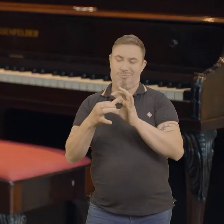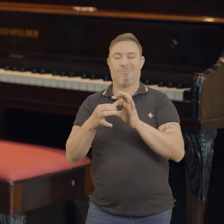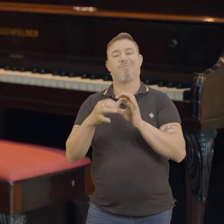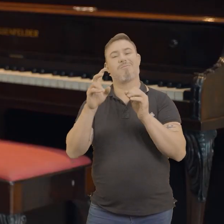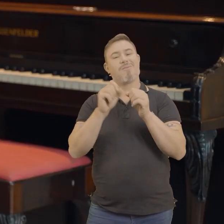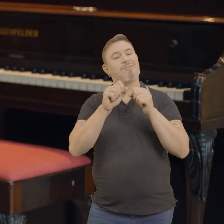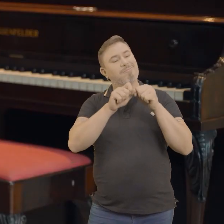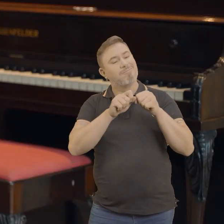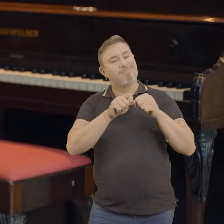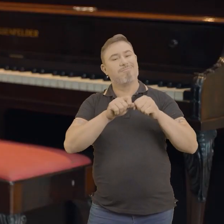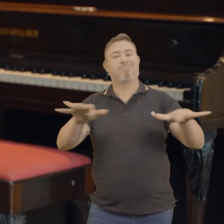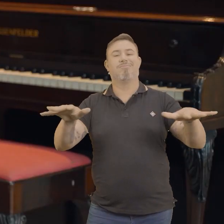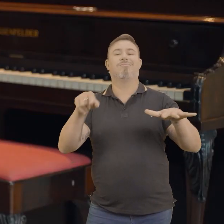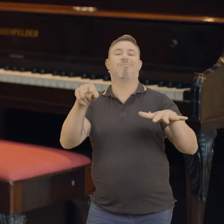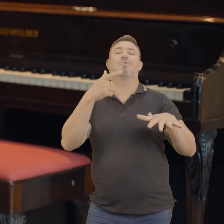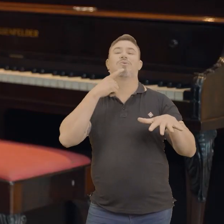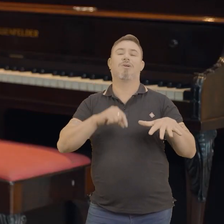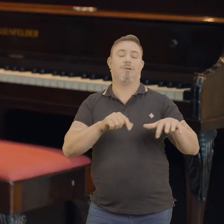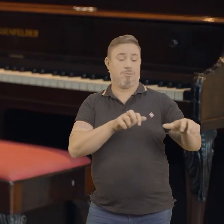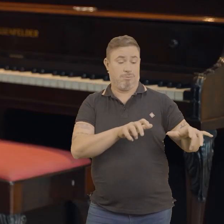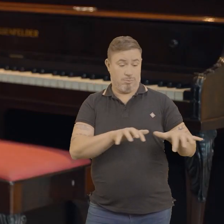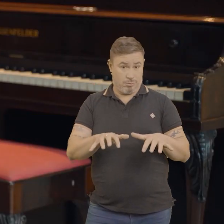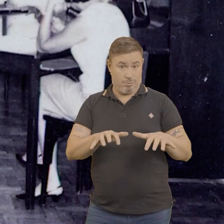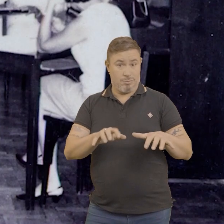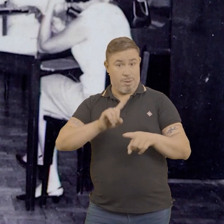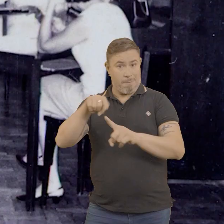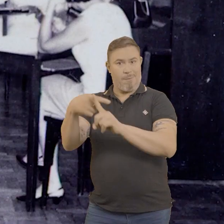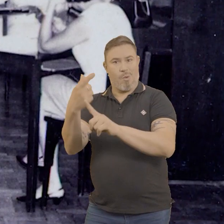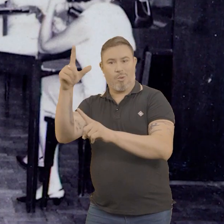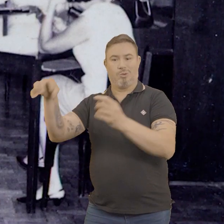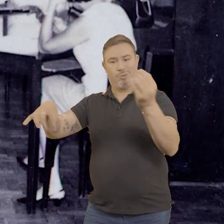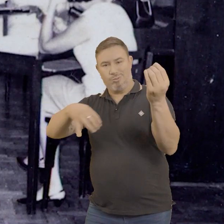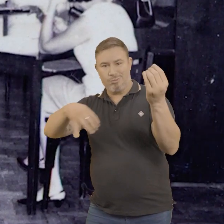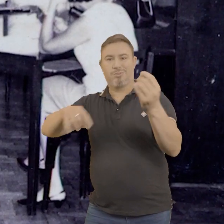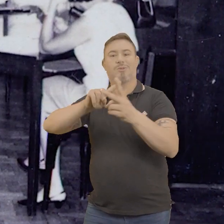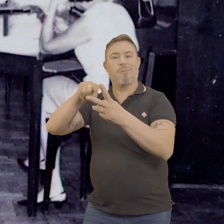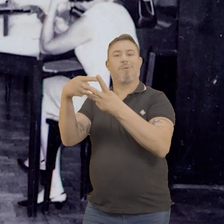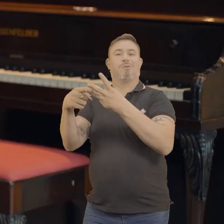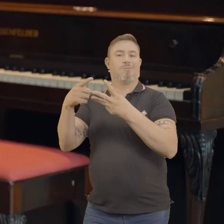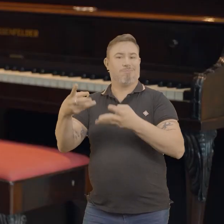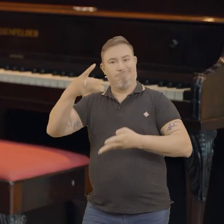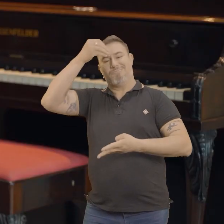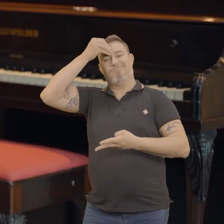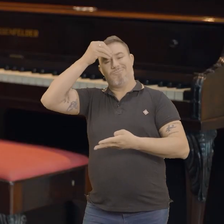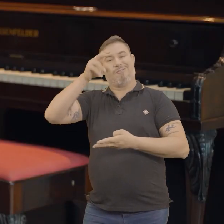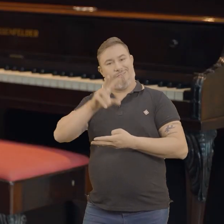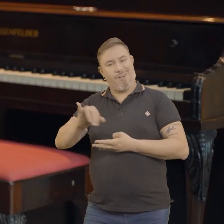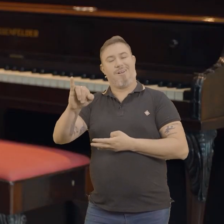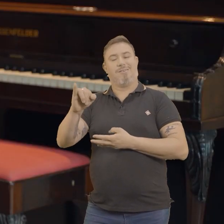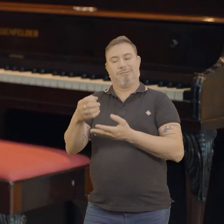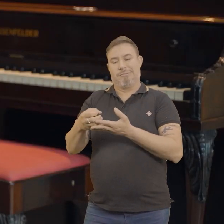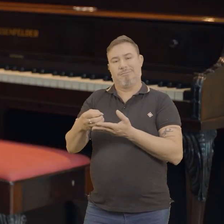expandir o conservatório no sentido de que a parte teórica fosse incluída para